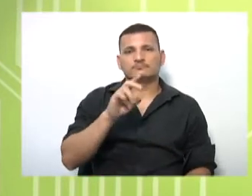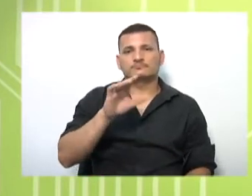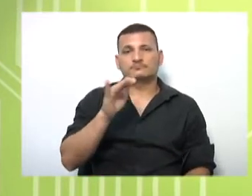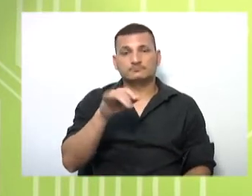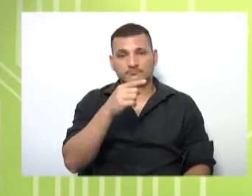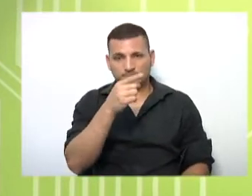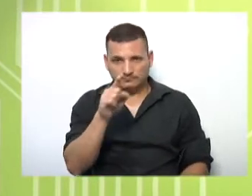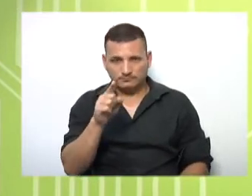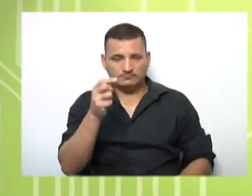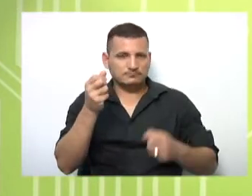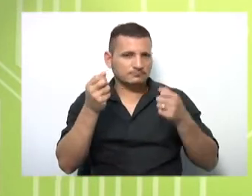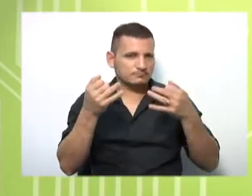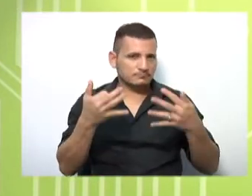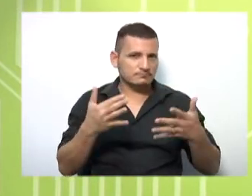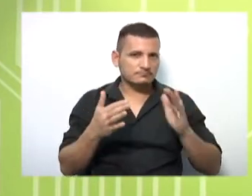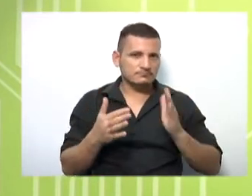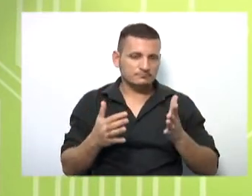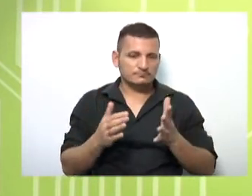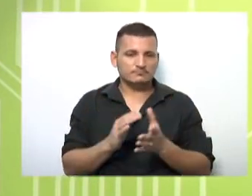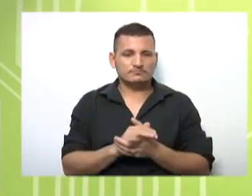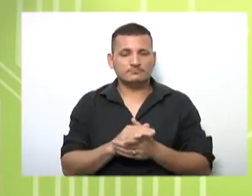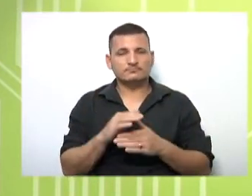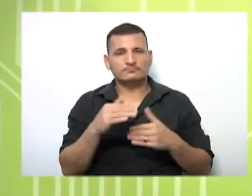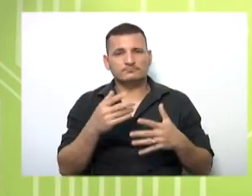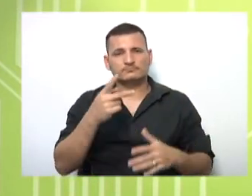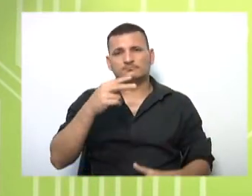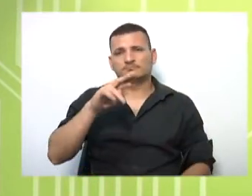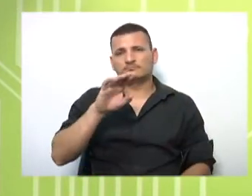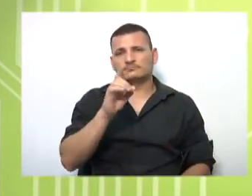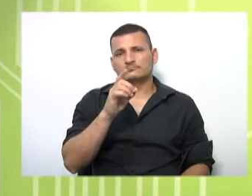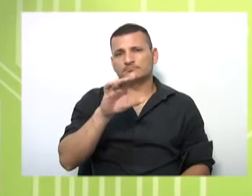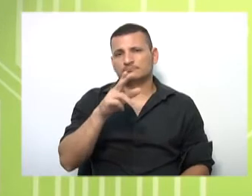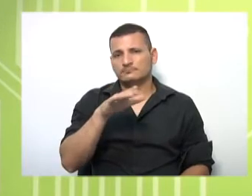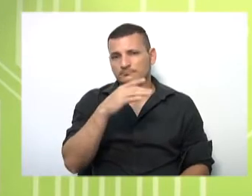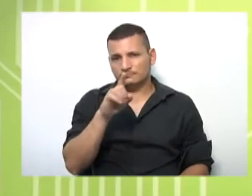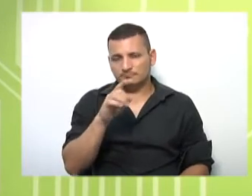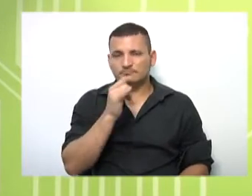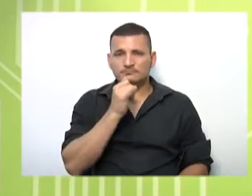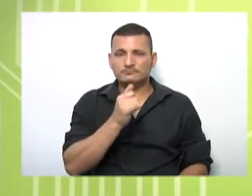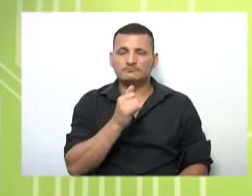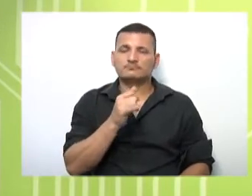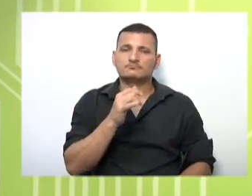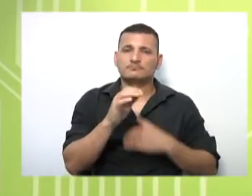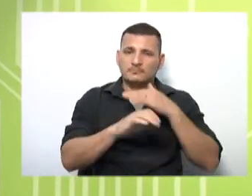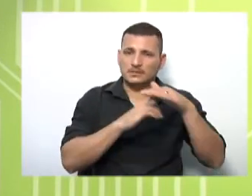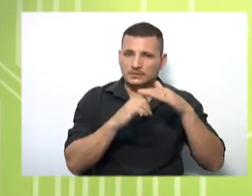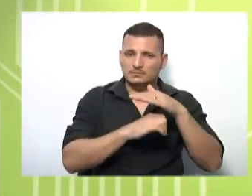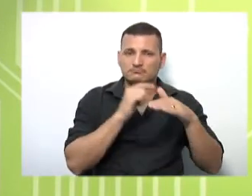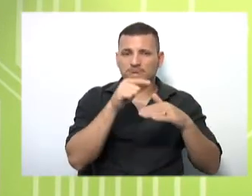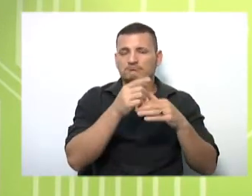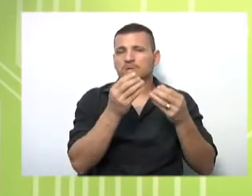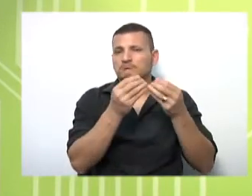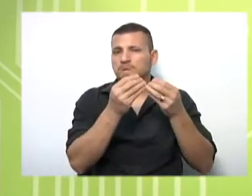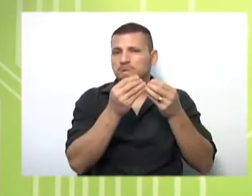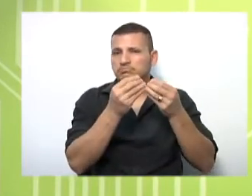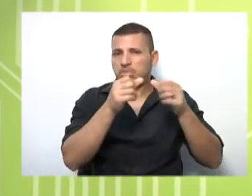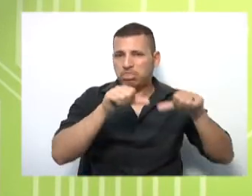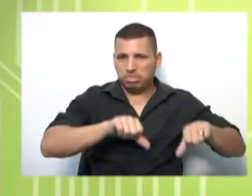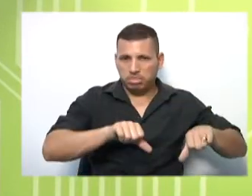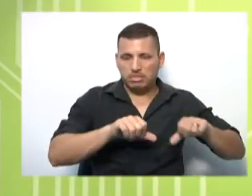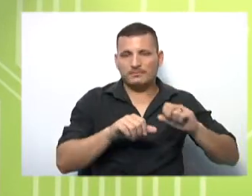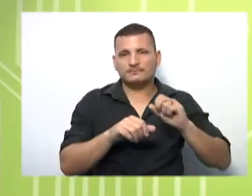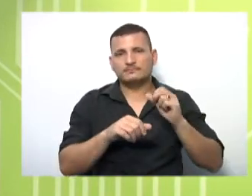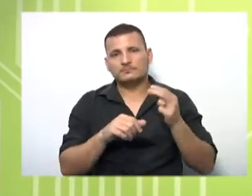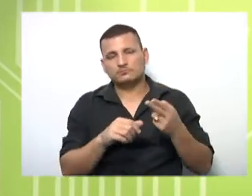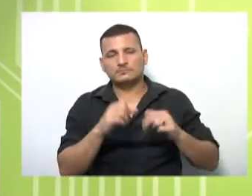ramo produção, numa situação de quebra de uma empresa, de uma indústria, sempre no ramo industrial, quebra de uma empresa, de